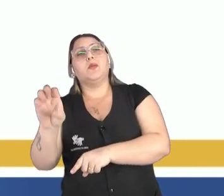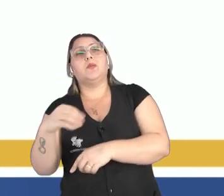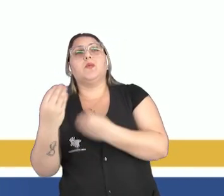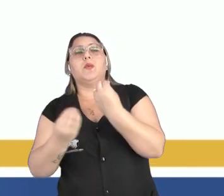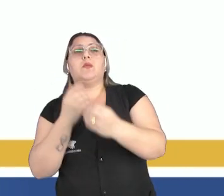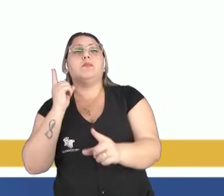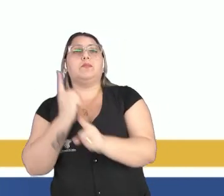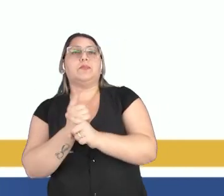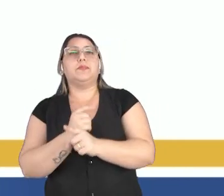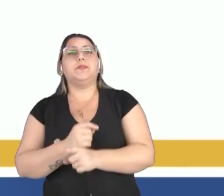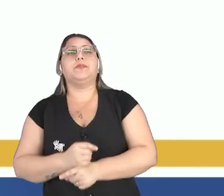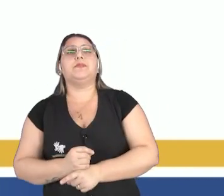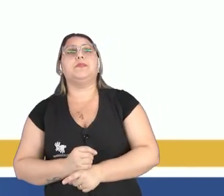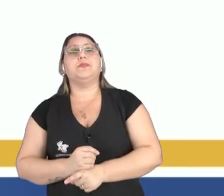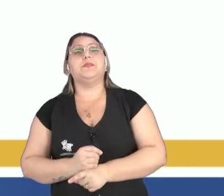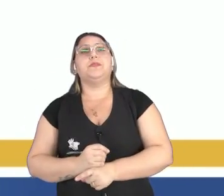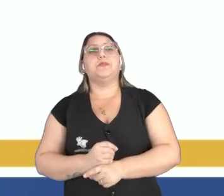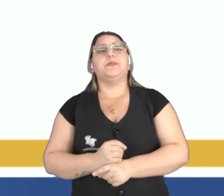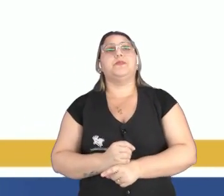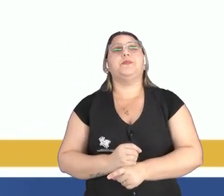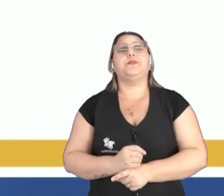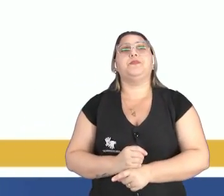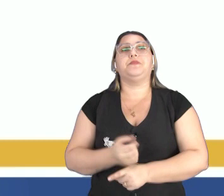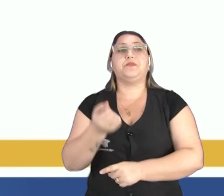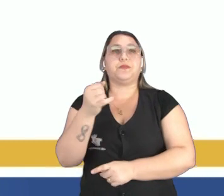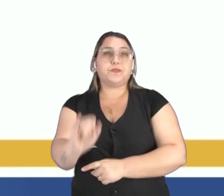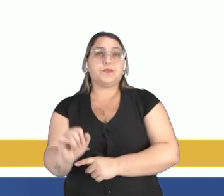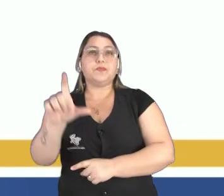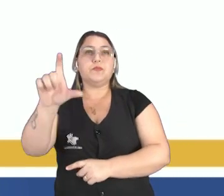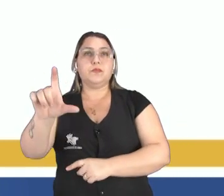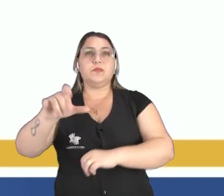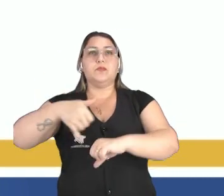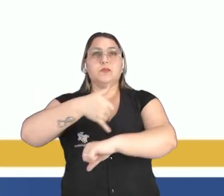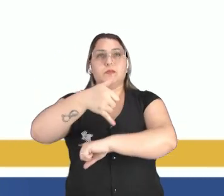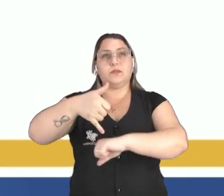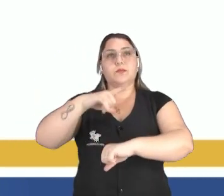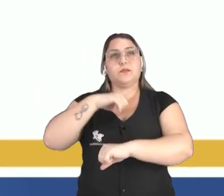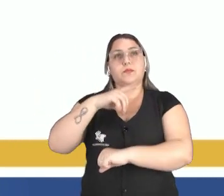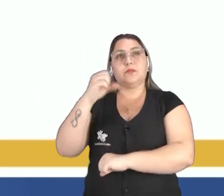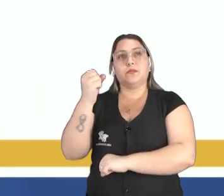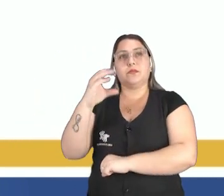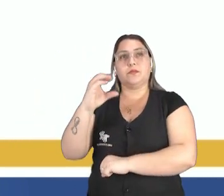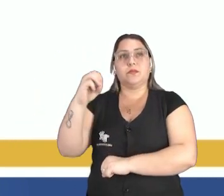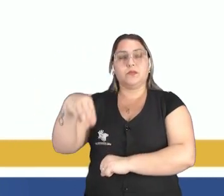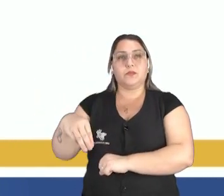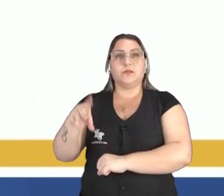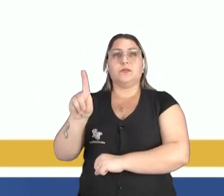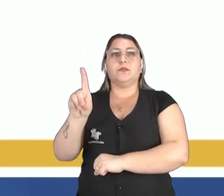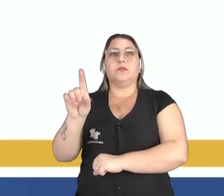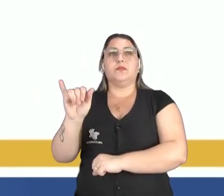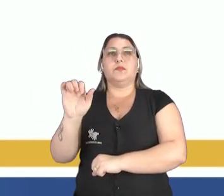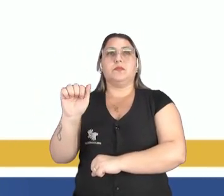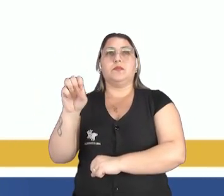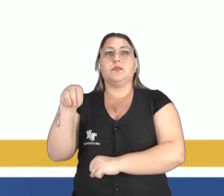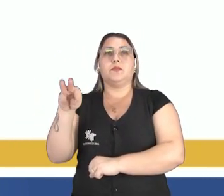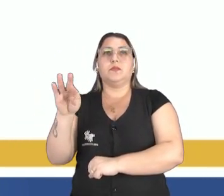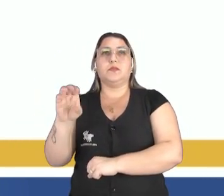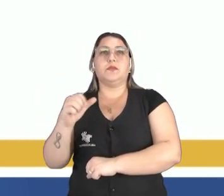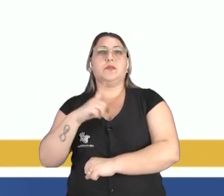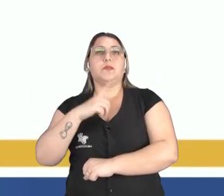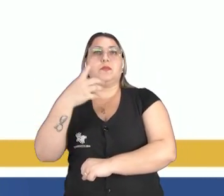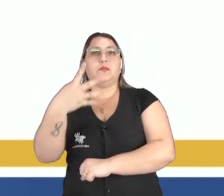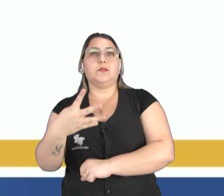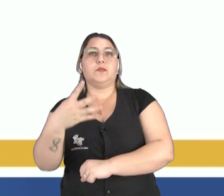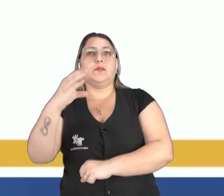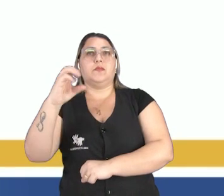nisso? Então, bora lá. Solução passo a passo. Se a lata possui 8 centímetros de diâmetro, eu tenho 4